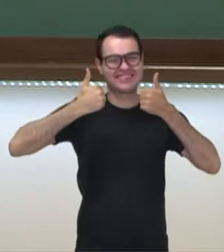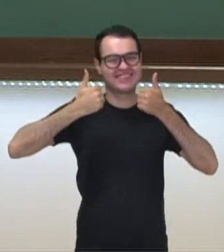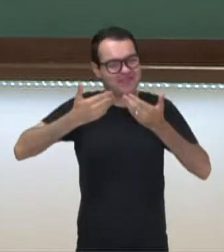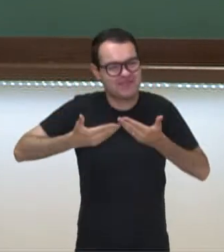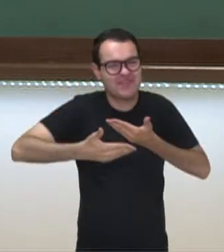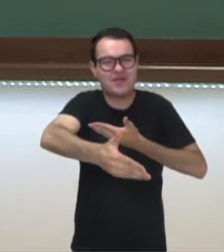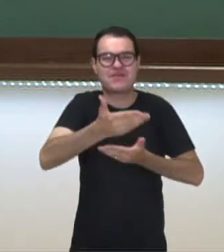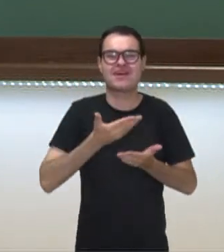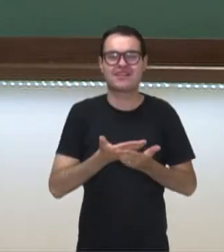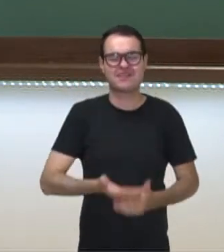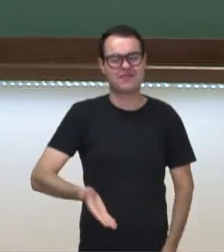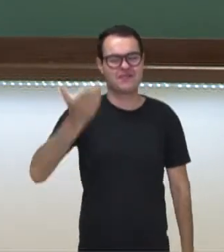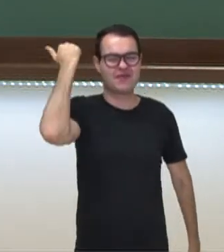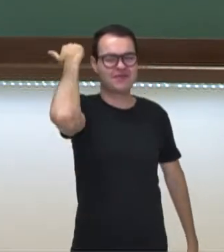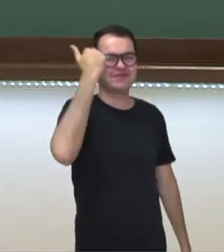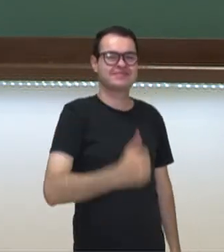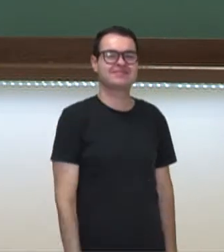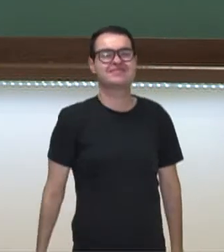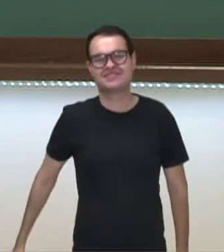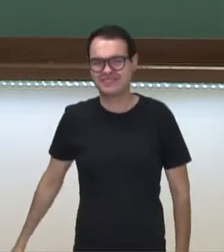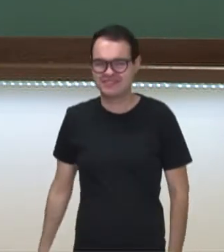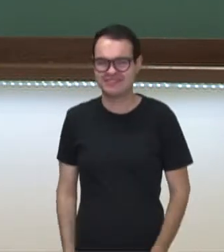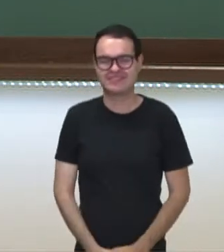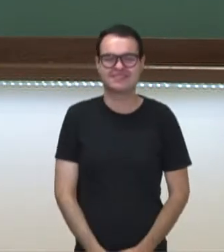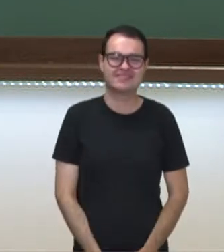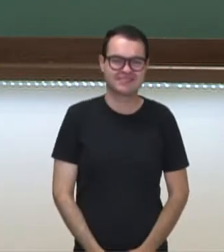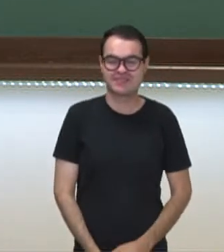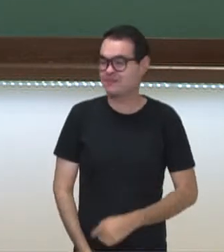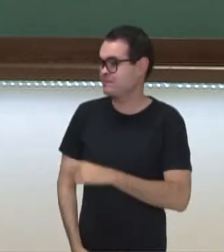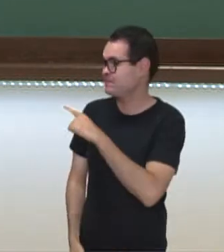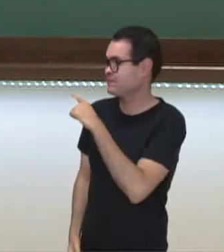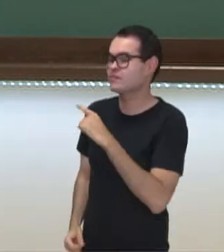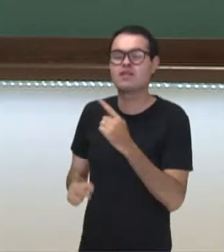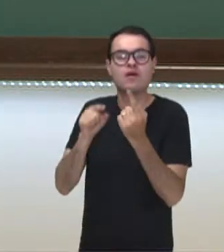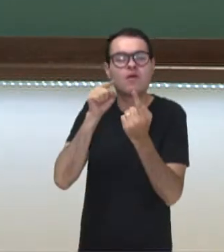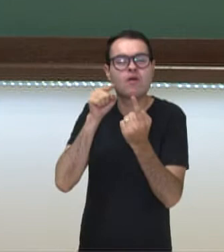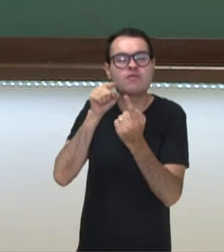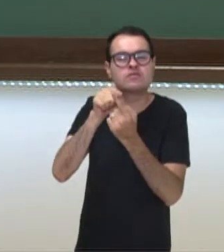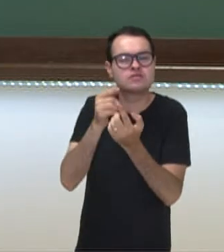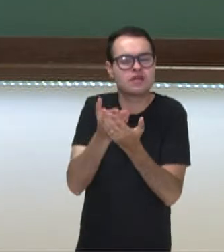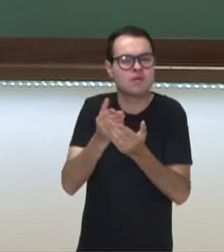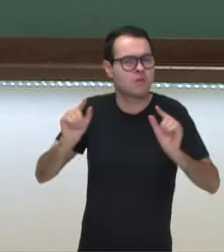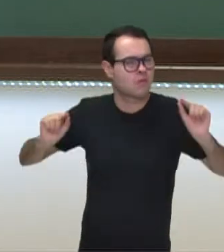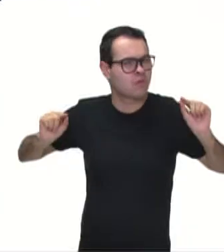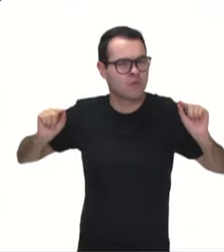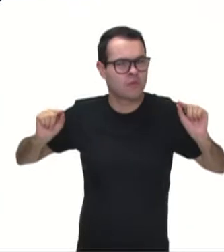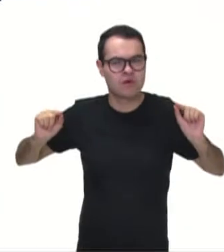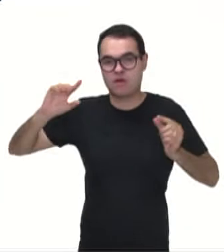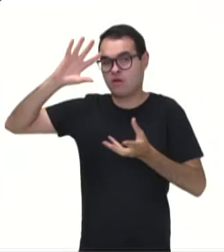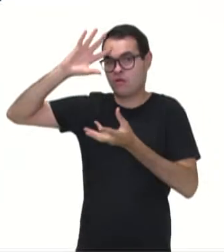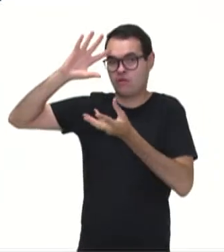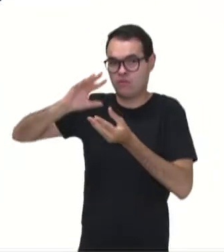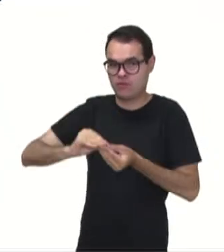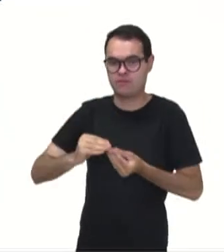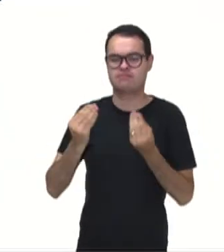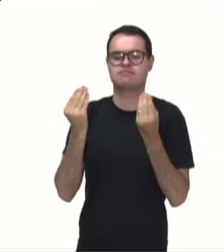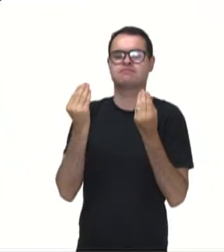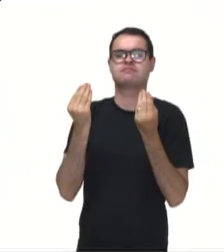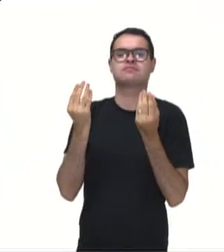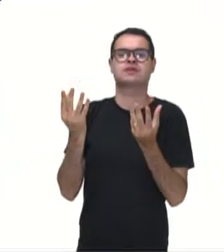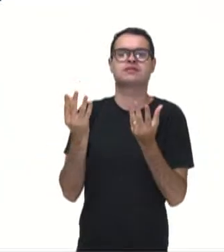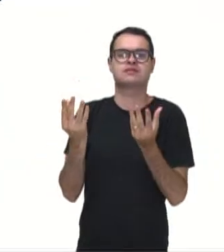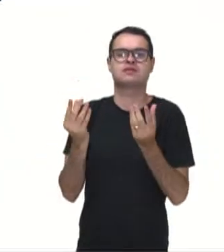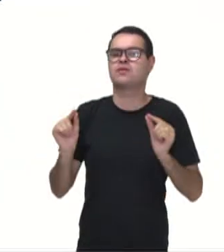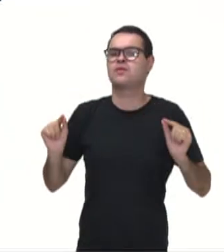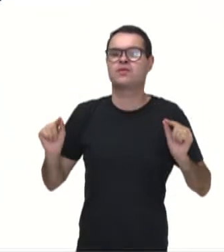aula? Vamos! Aqui, quais são os objetivos da nossa aula? Compreender para que